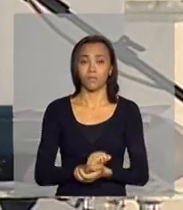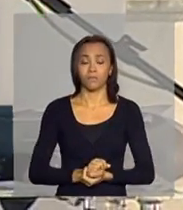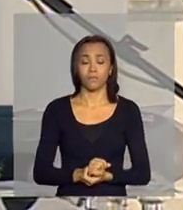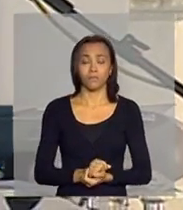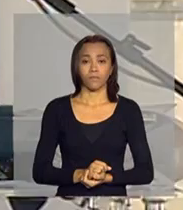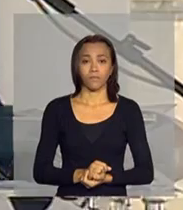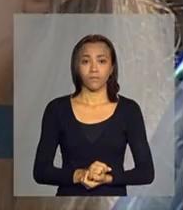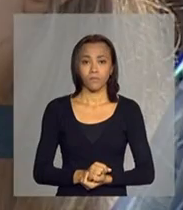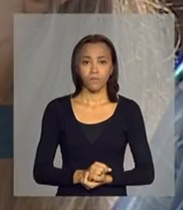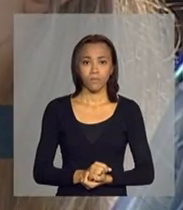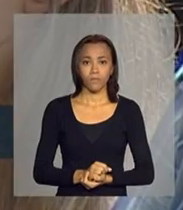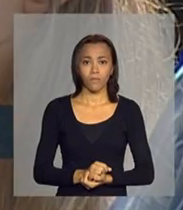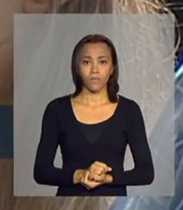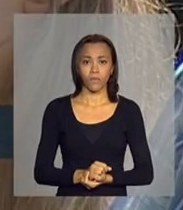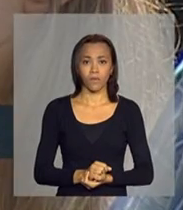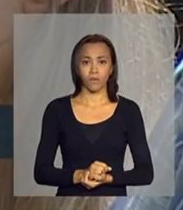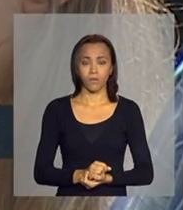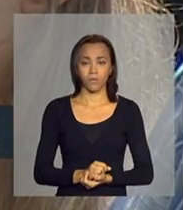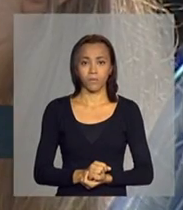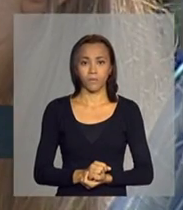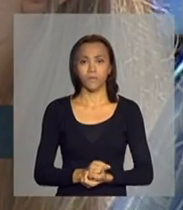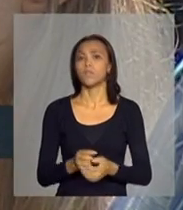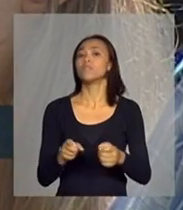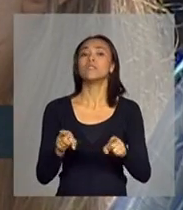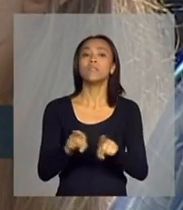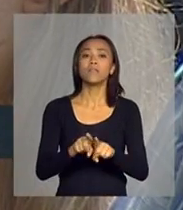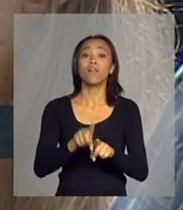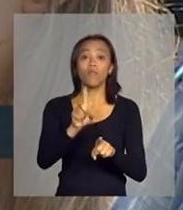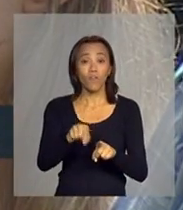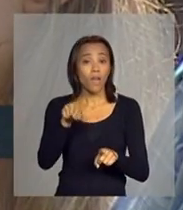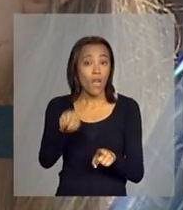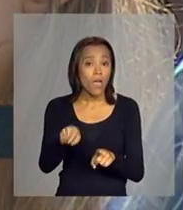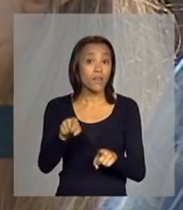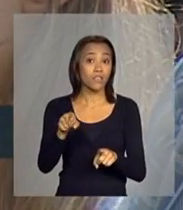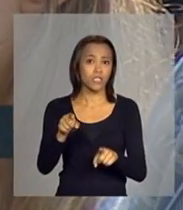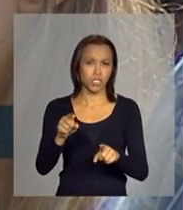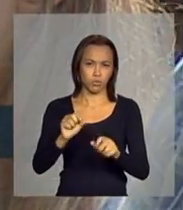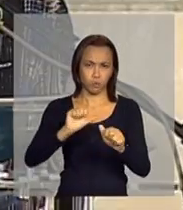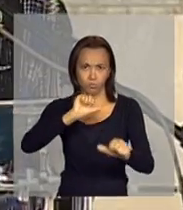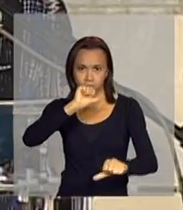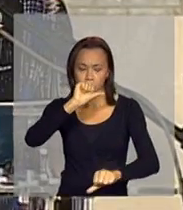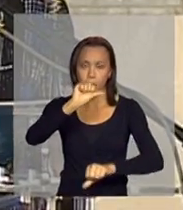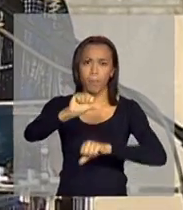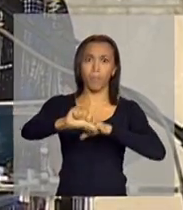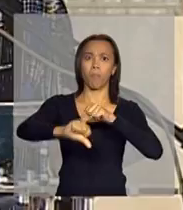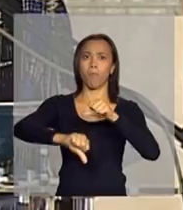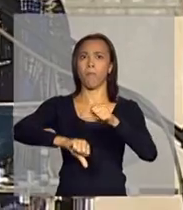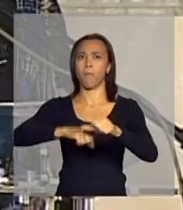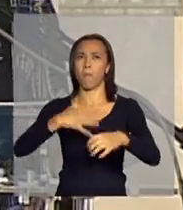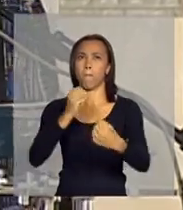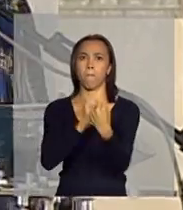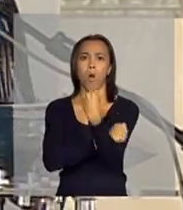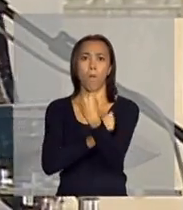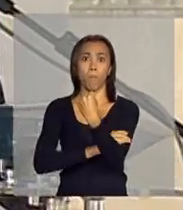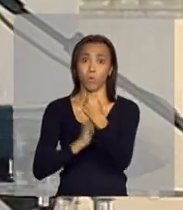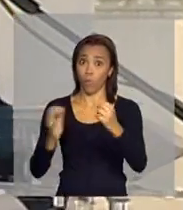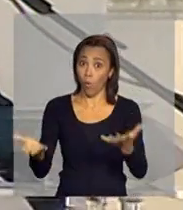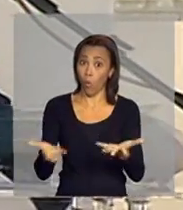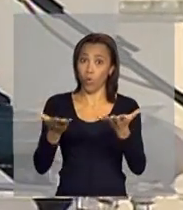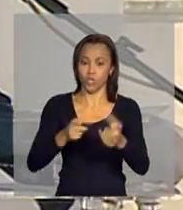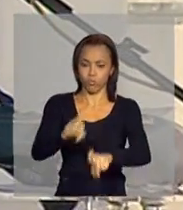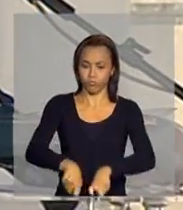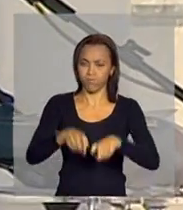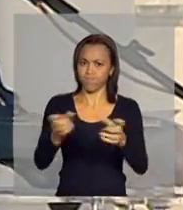vencedora. E foi ela que nos transformou na potência agrícola que nós somos hoje.